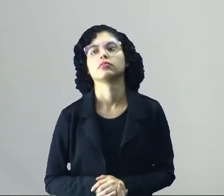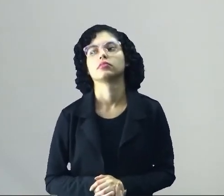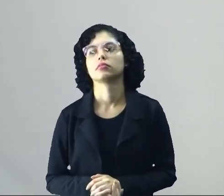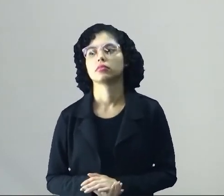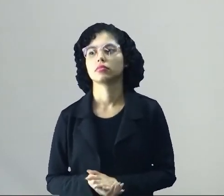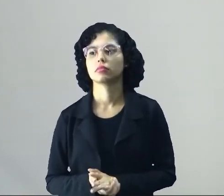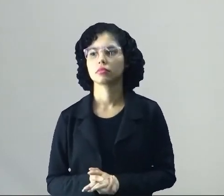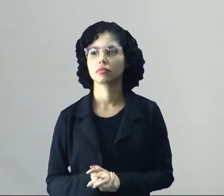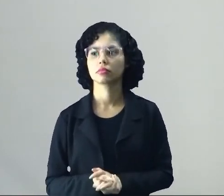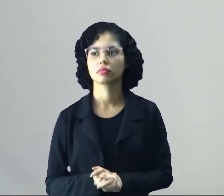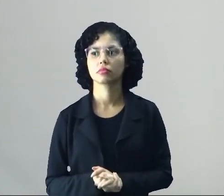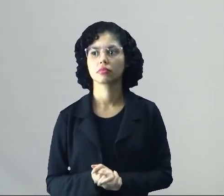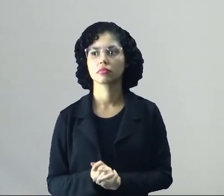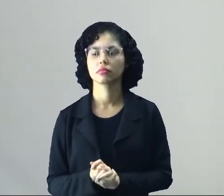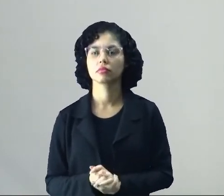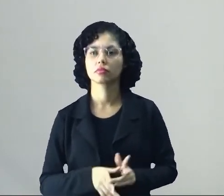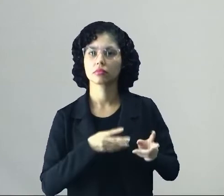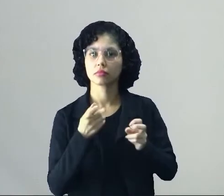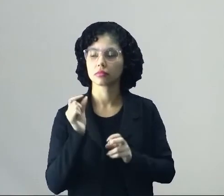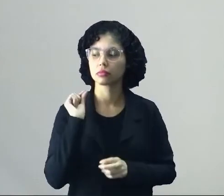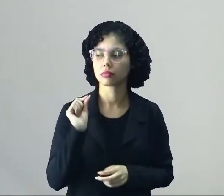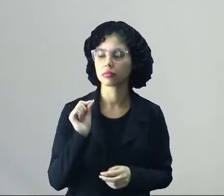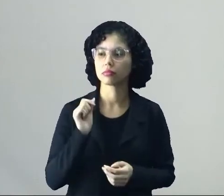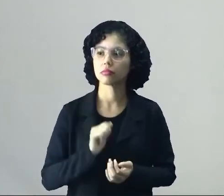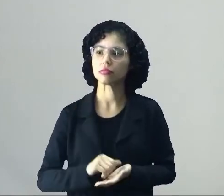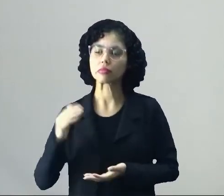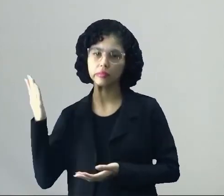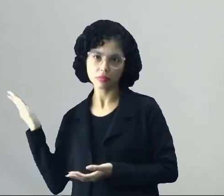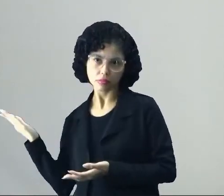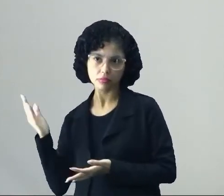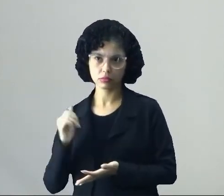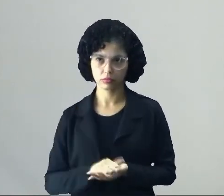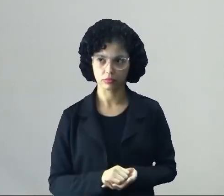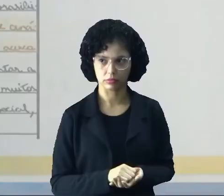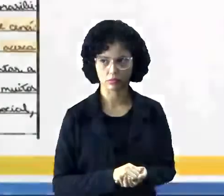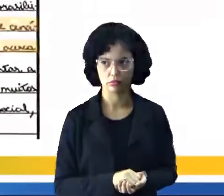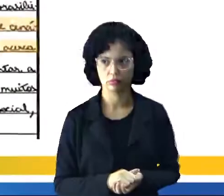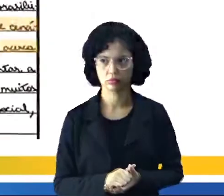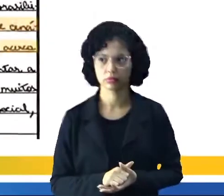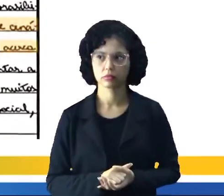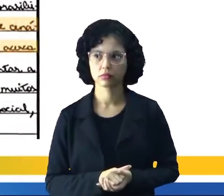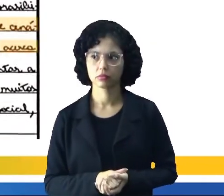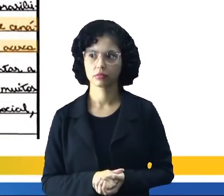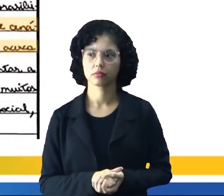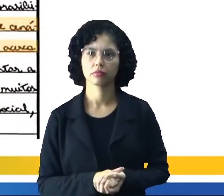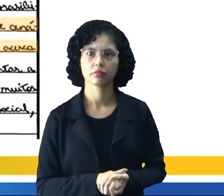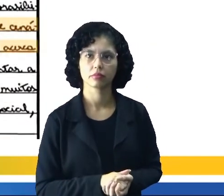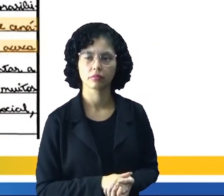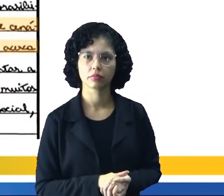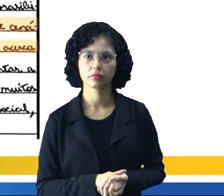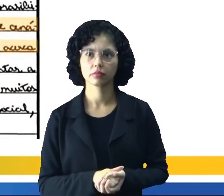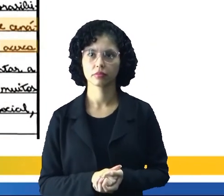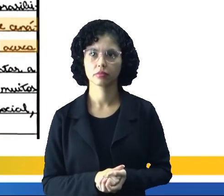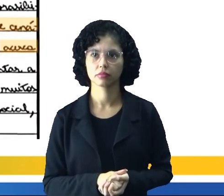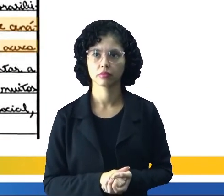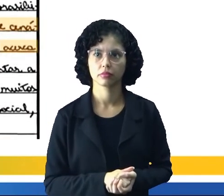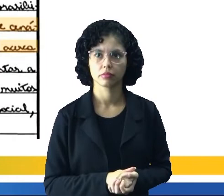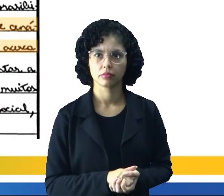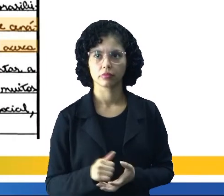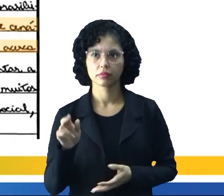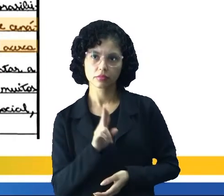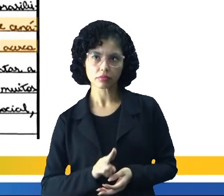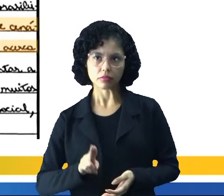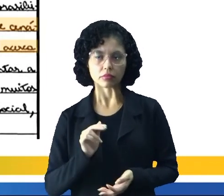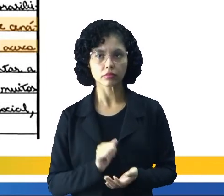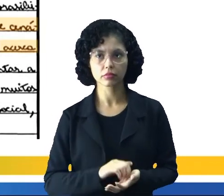Então, para isso nós temos que observar aqui, ó, olha aqui para você ver como que esse participante faz, né, dentro do texto dele, ó. Ele